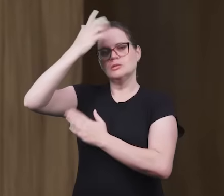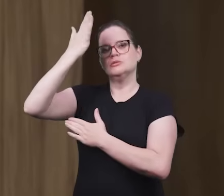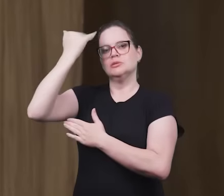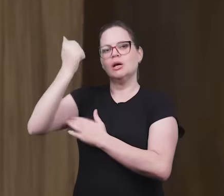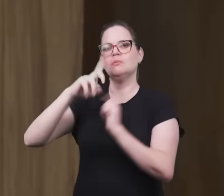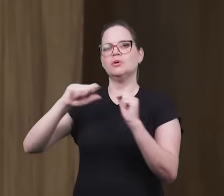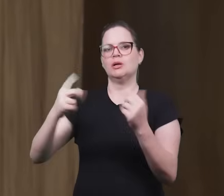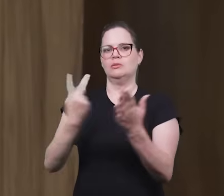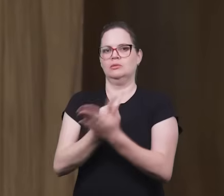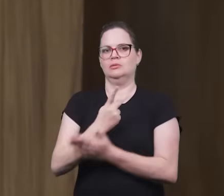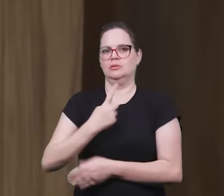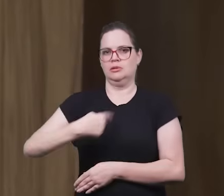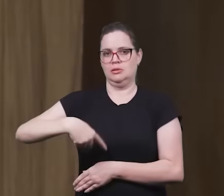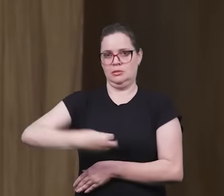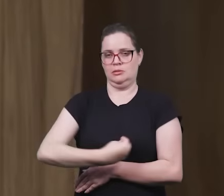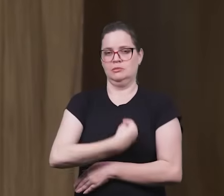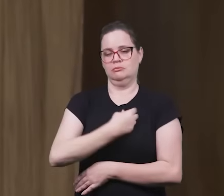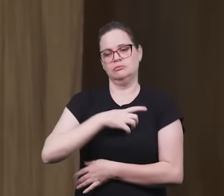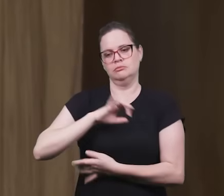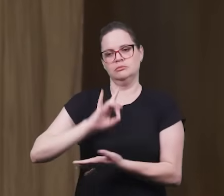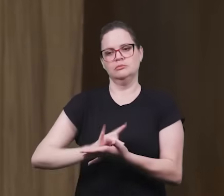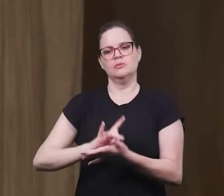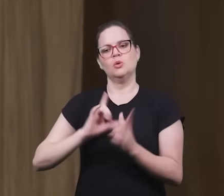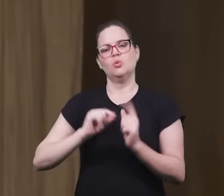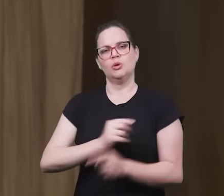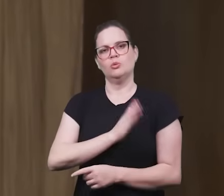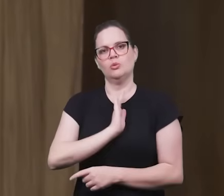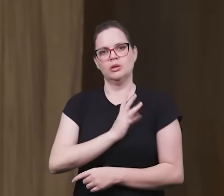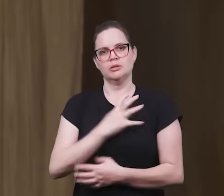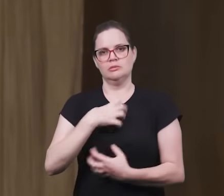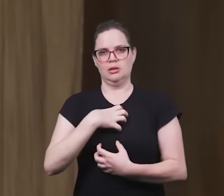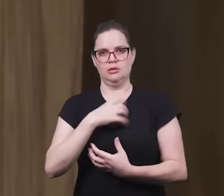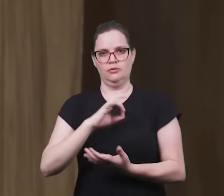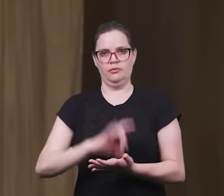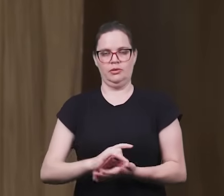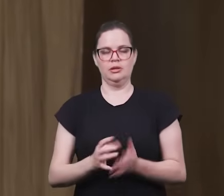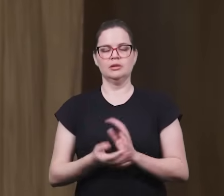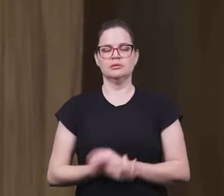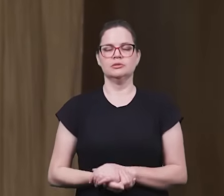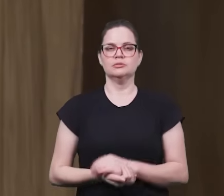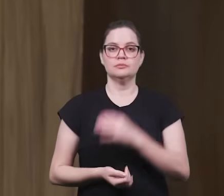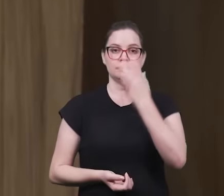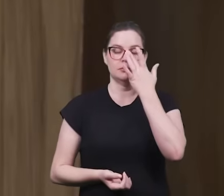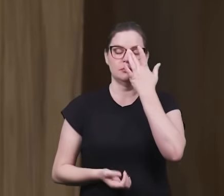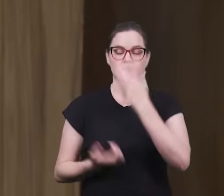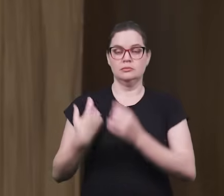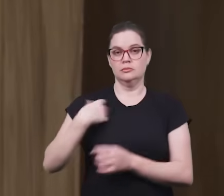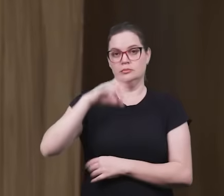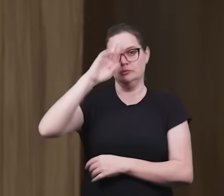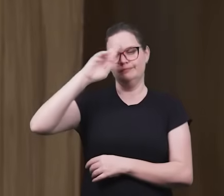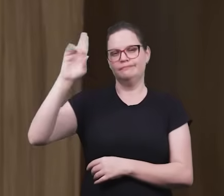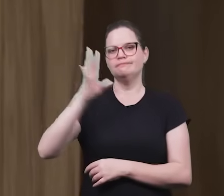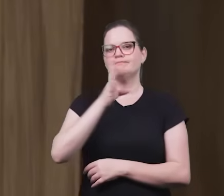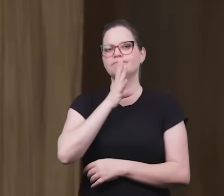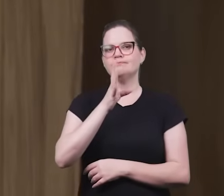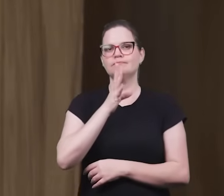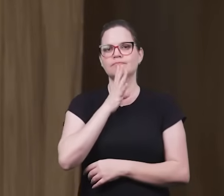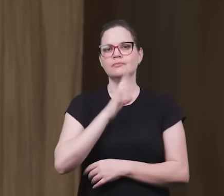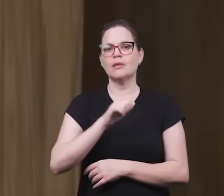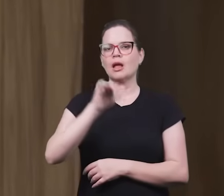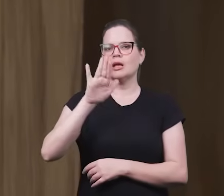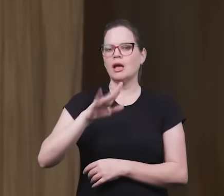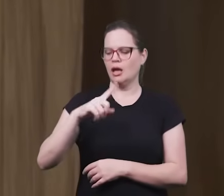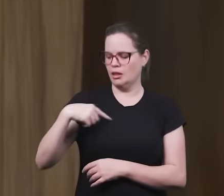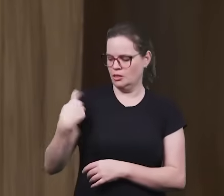vida e o que verdadeiramente fala ao nosso coração. O Senhor conhece quem de